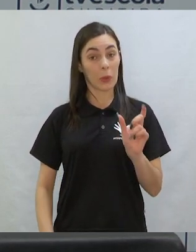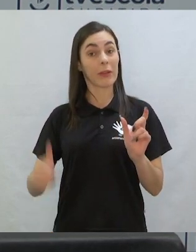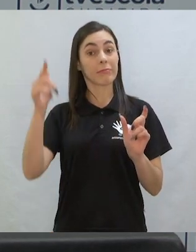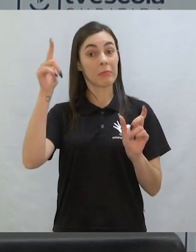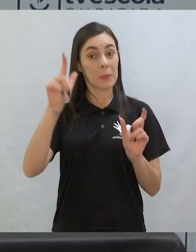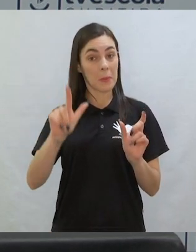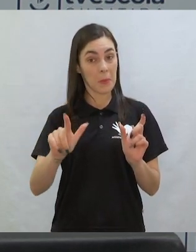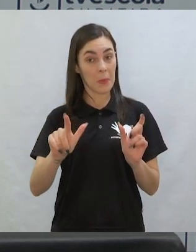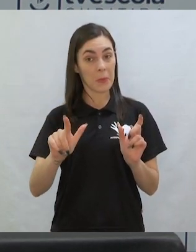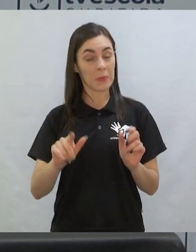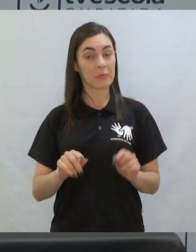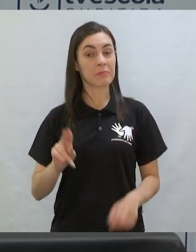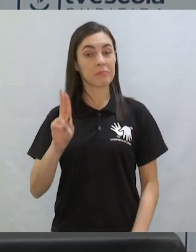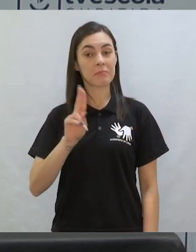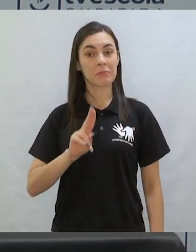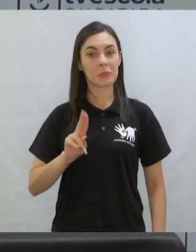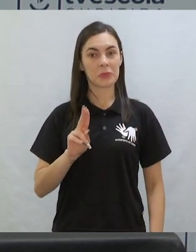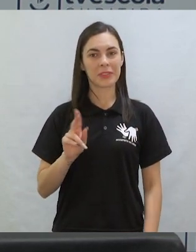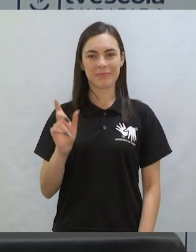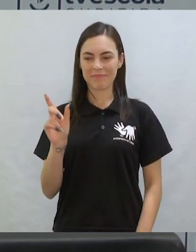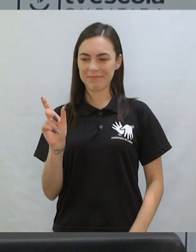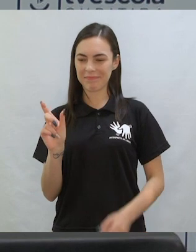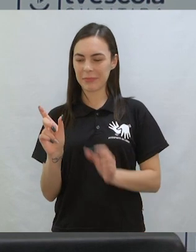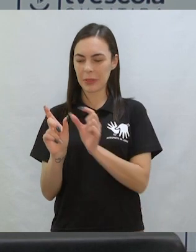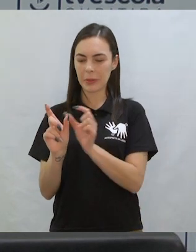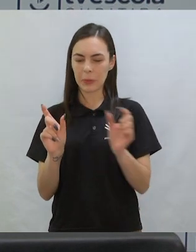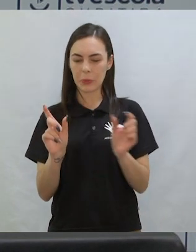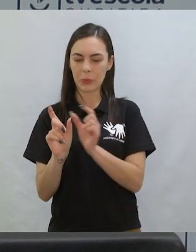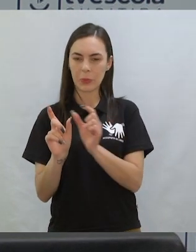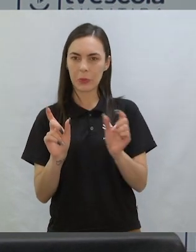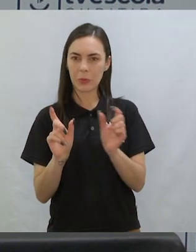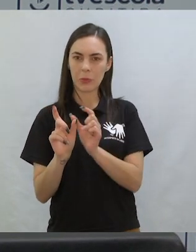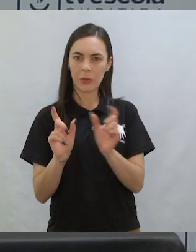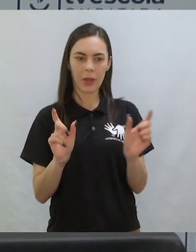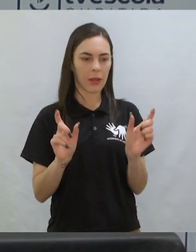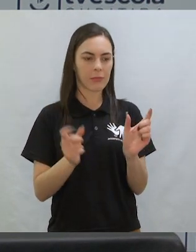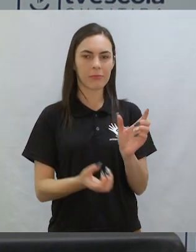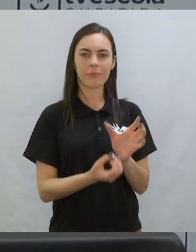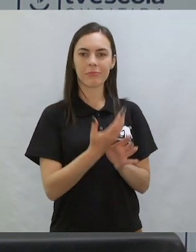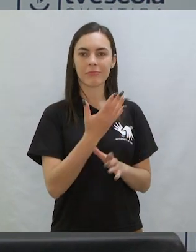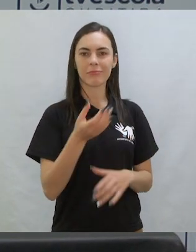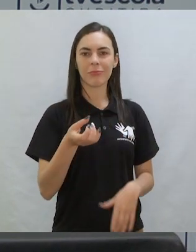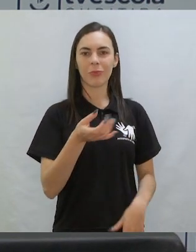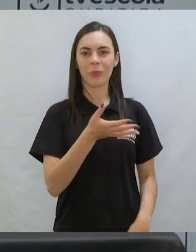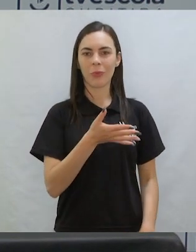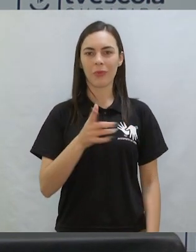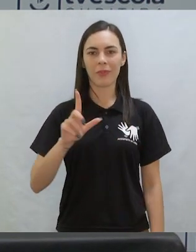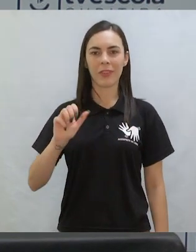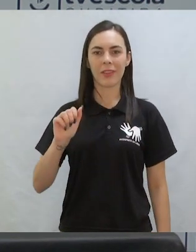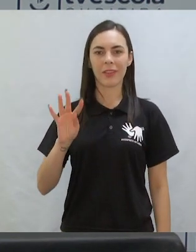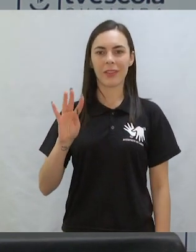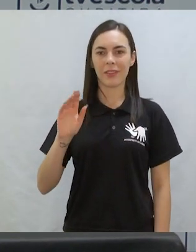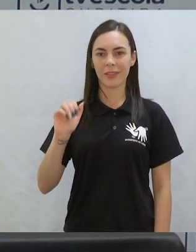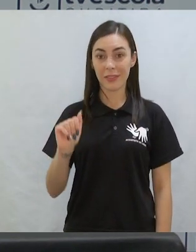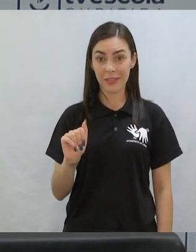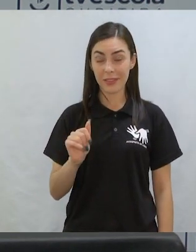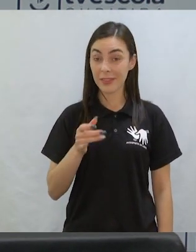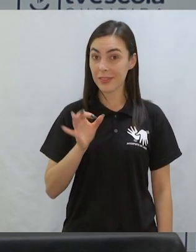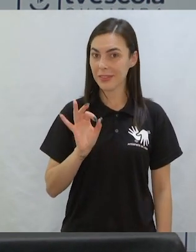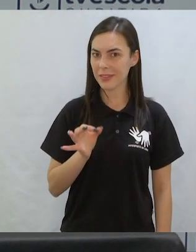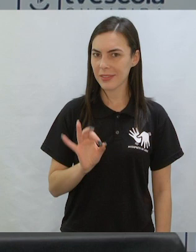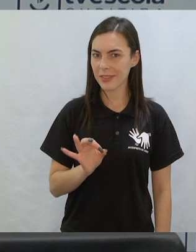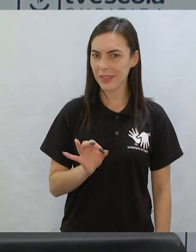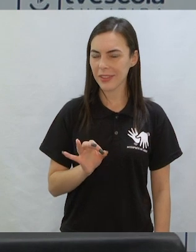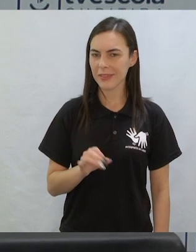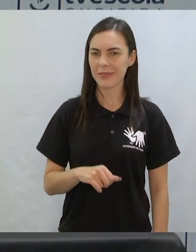Mais uma palavra que sai lá daquela grandona voluntária. Lata. Olhem lá, vamos ver